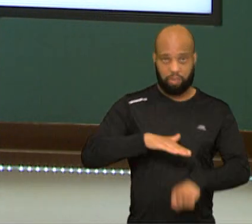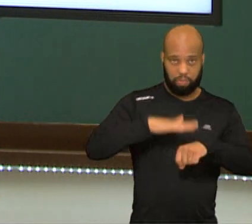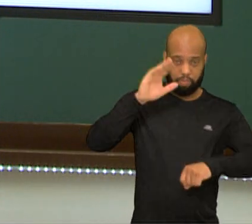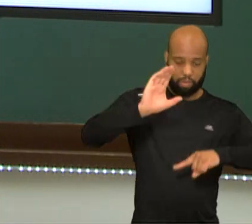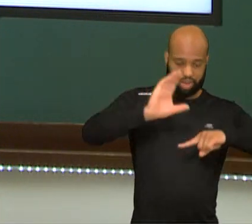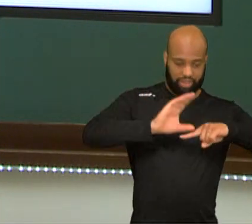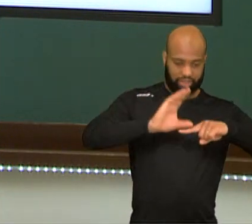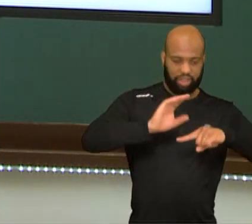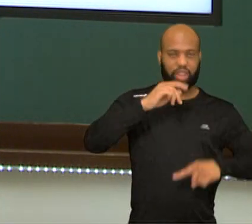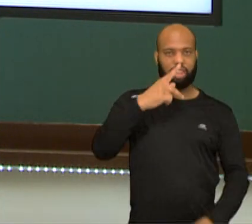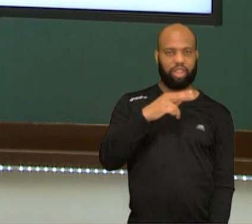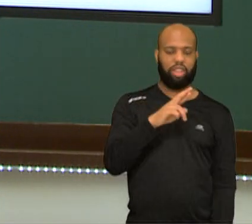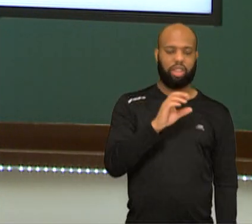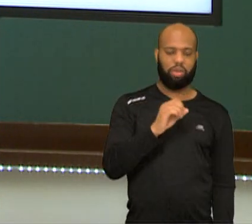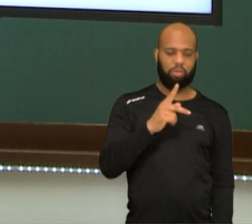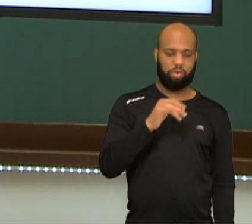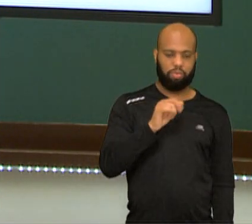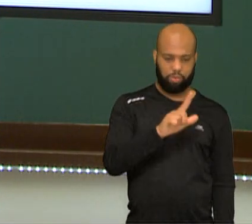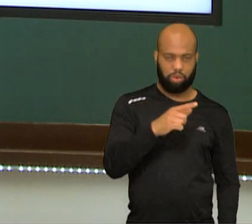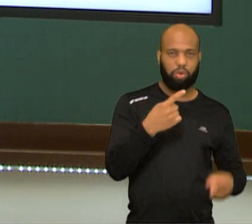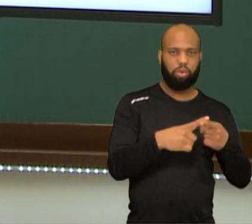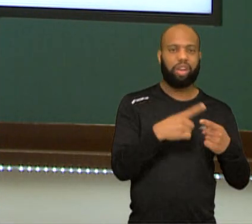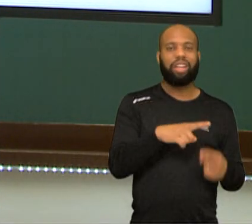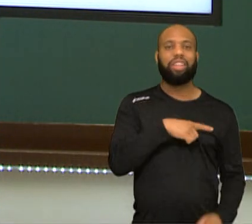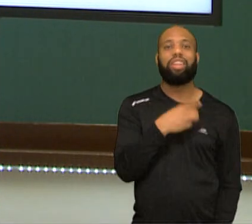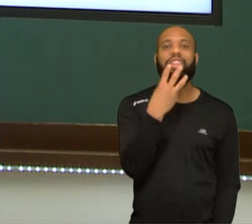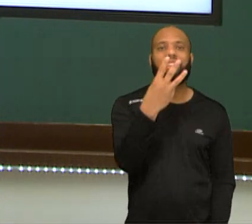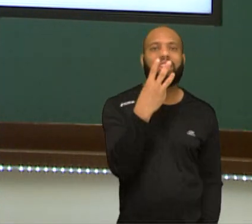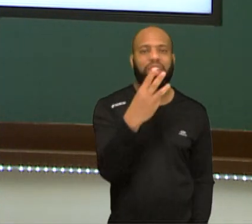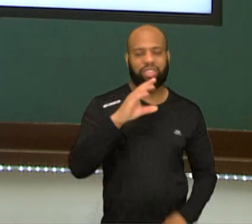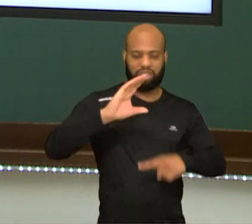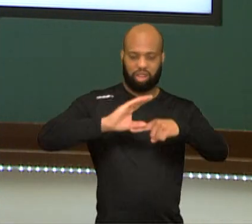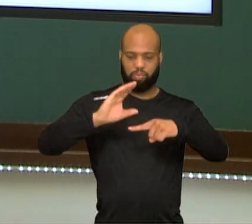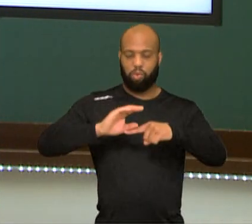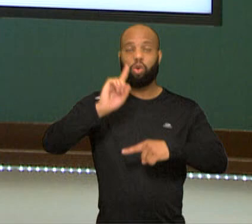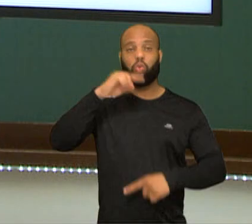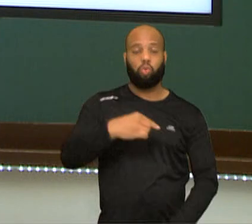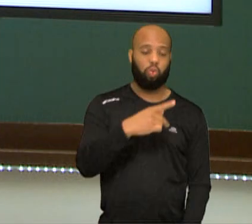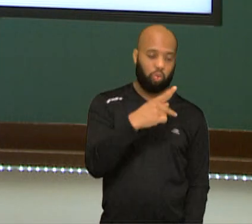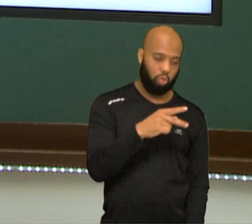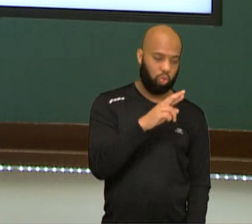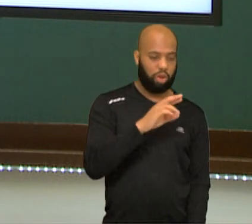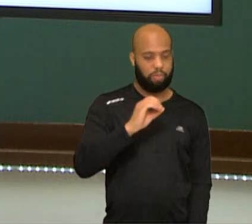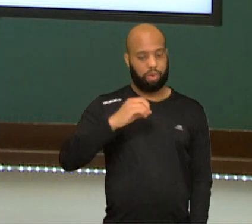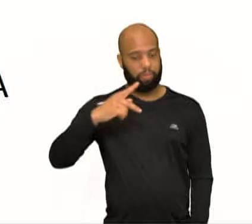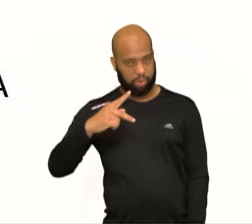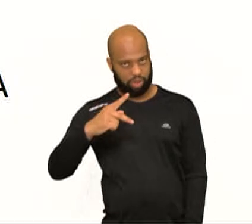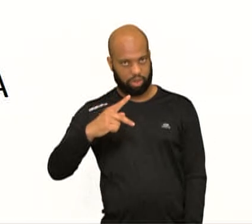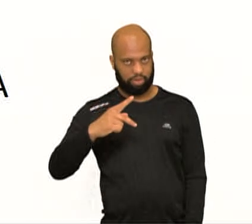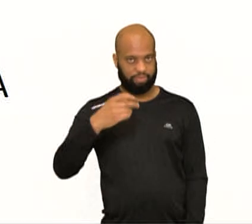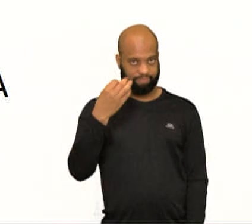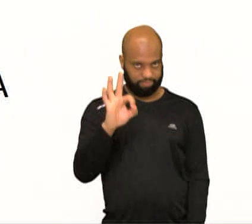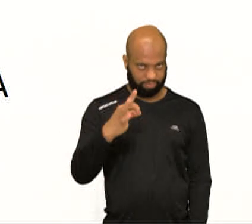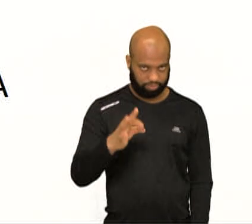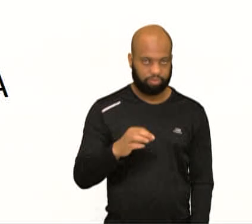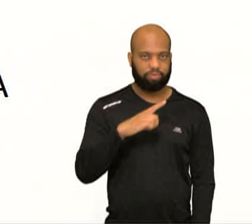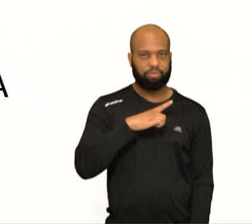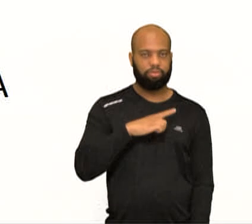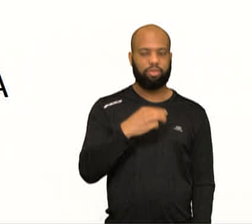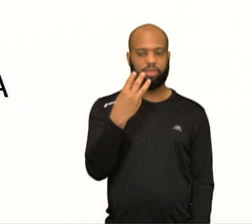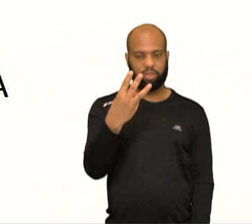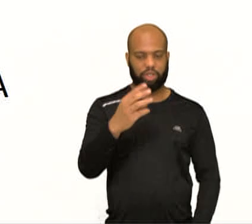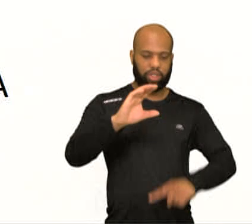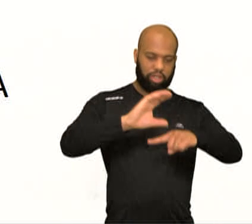carbono, propil. Propil porque são 3 carbonos. Prop, o prefixo que indica 3